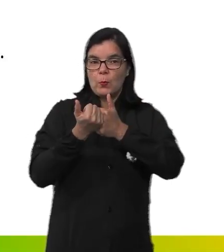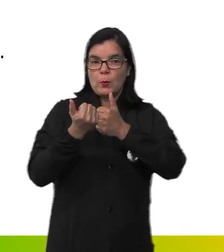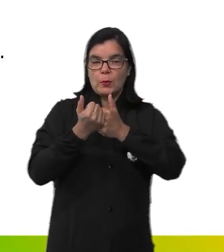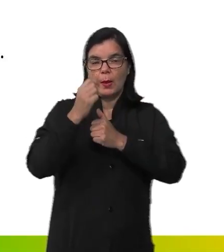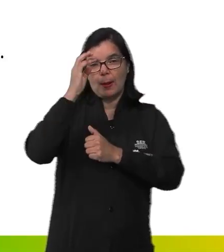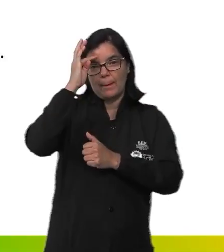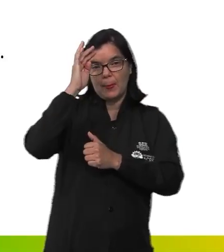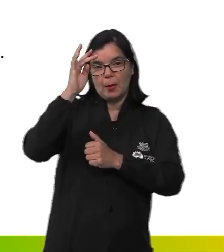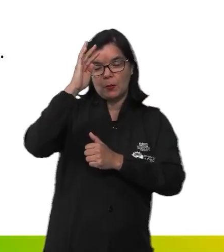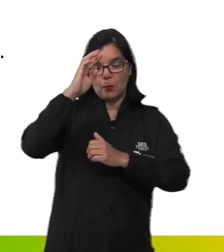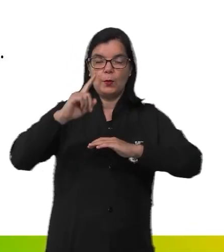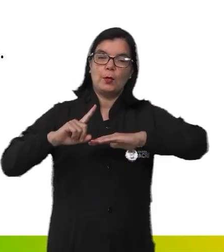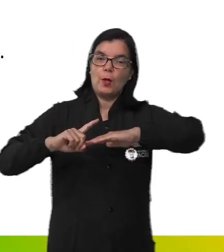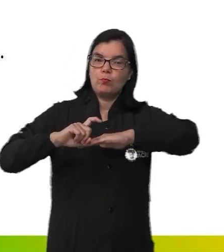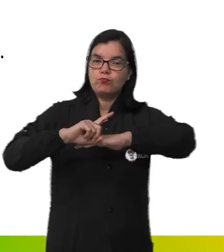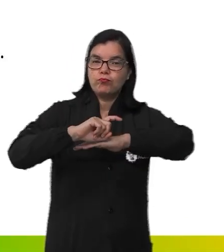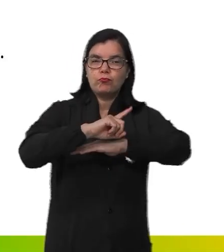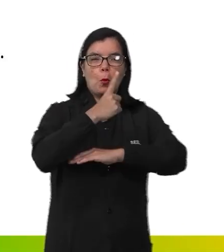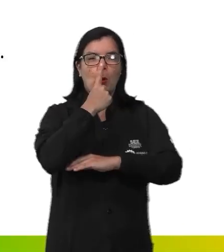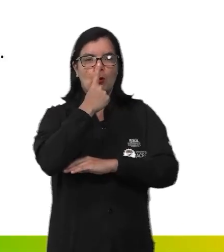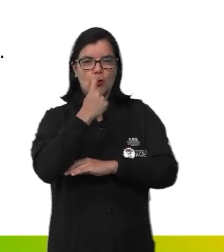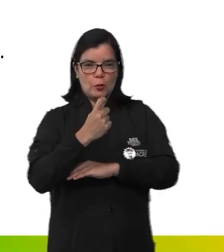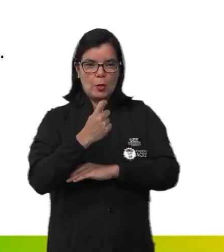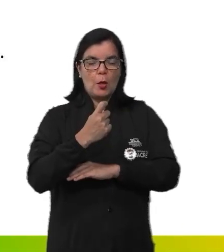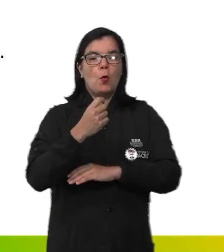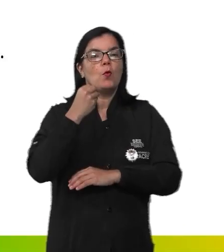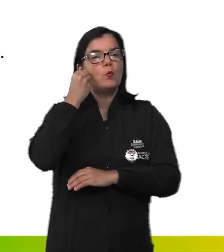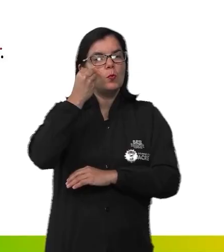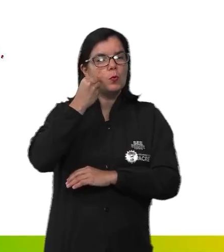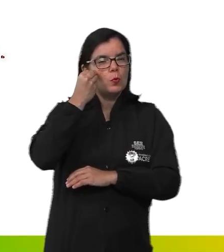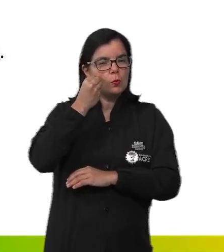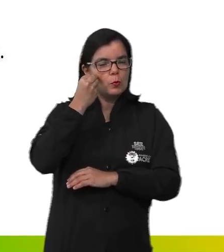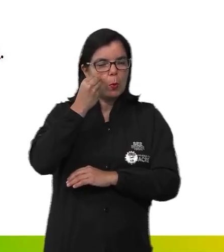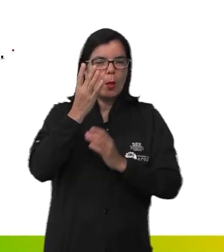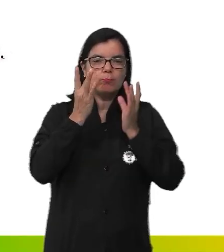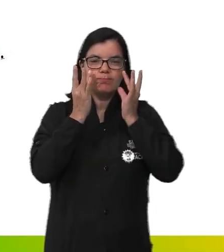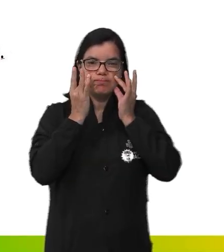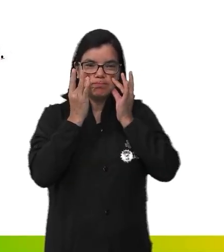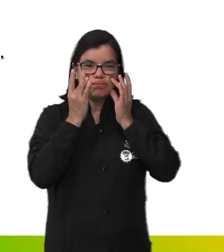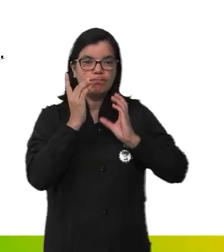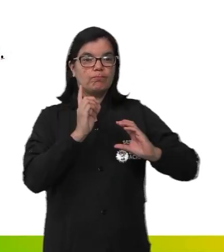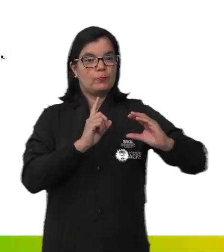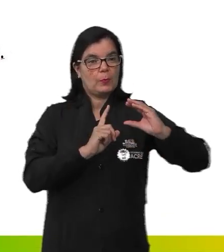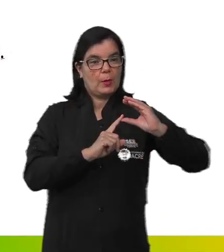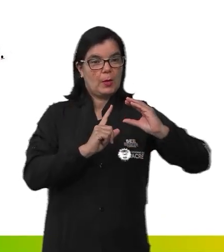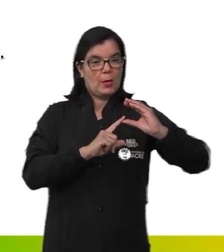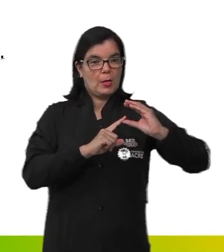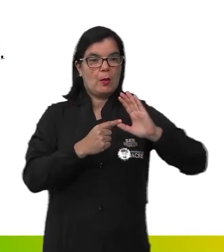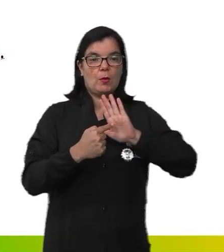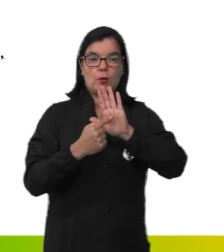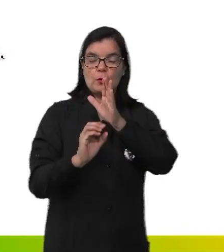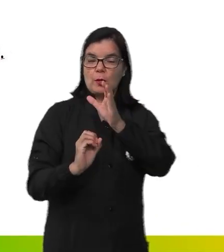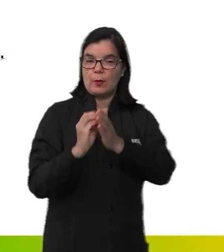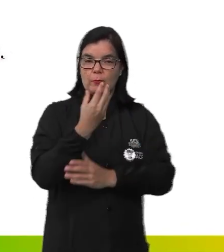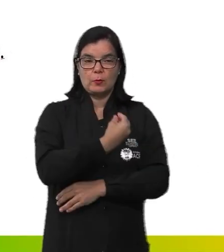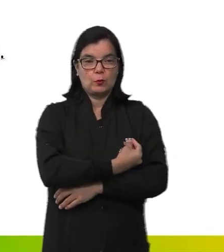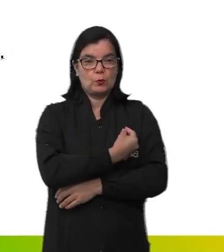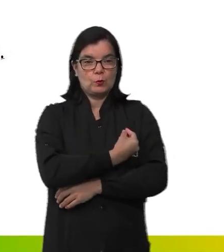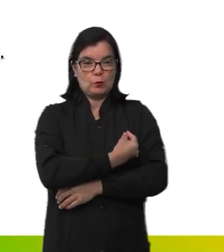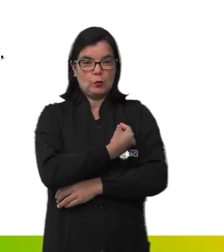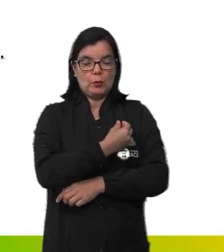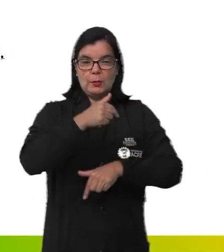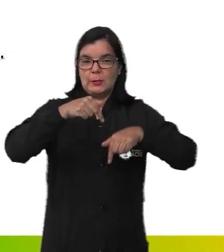foi substituída pela teoria da biogênese com evidências experimentais. Alternativa D: defendia que a